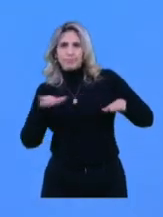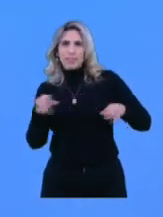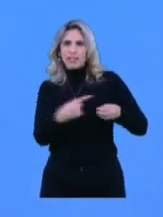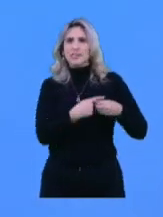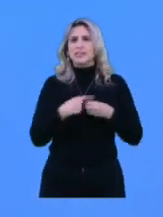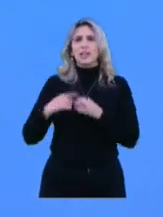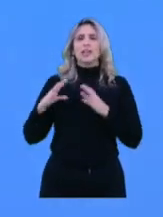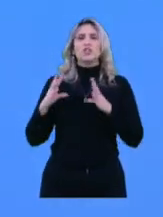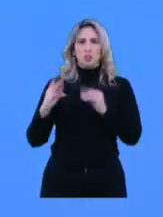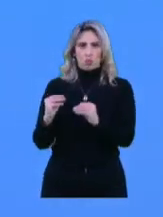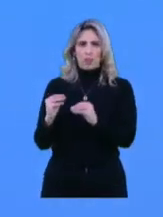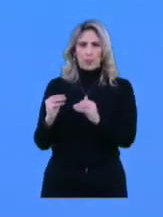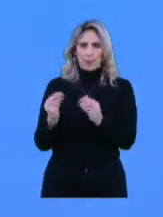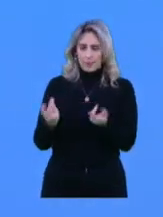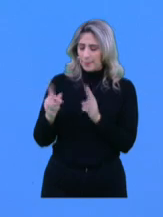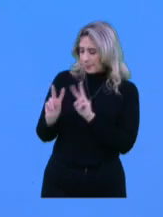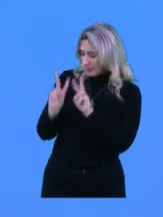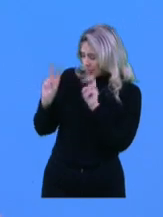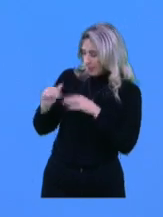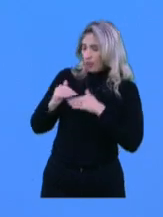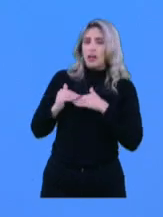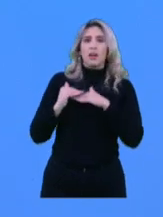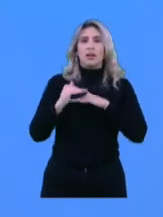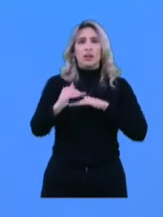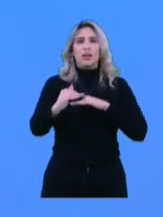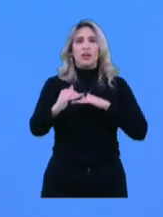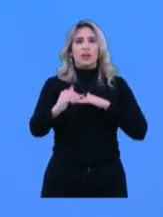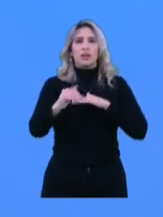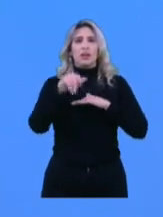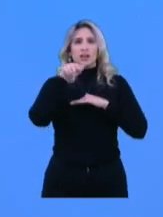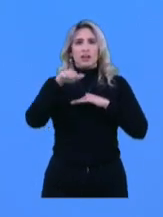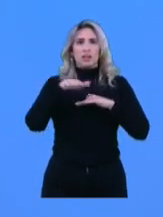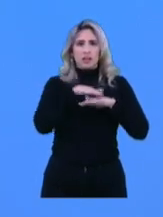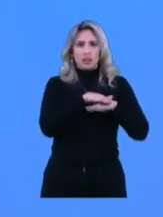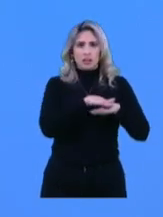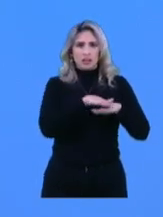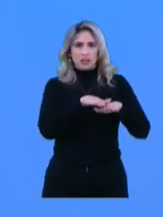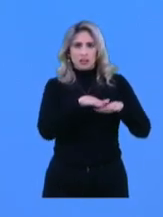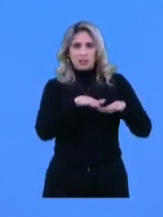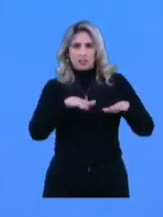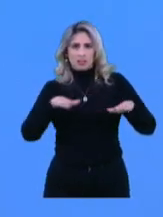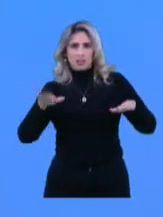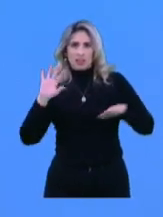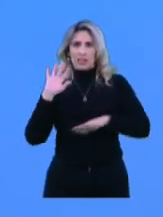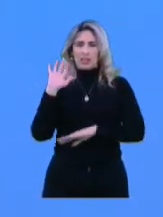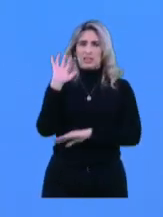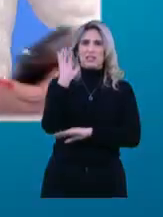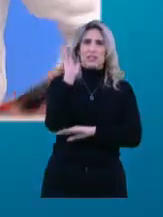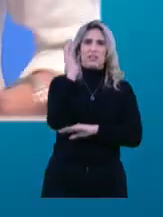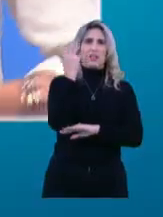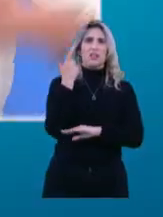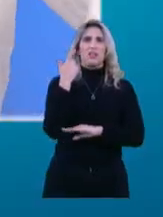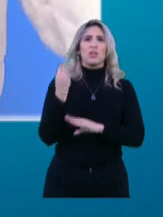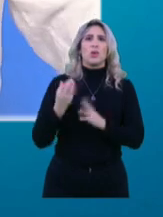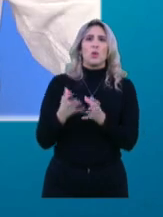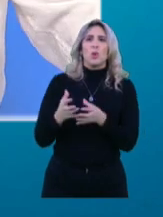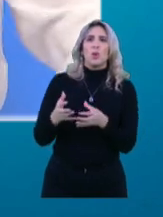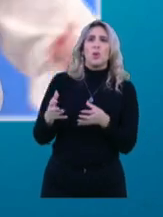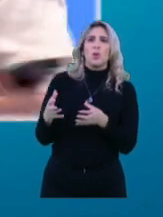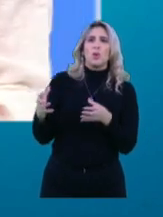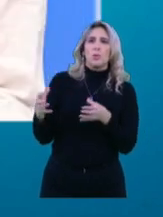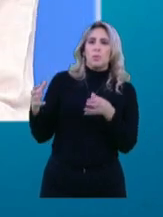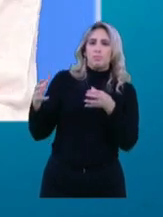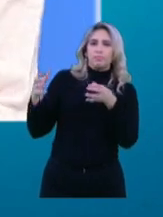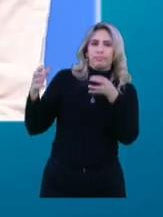cidade inteira uma questão do asfalto é que ela ele esmaga as raízes das árvores e elas não TM para onde crescer muitas